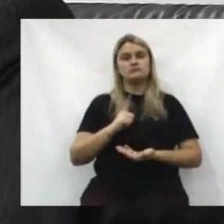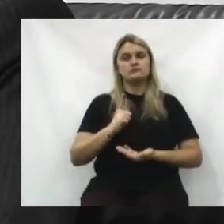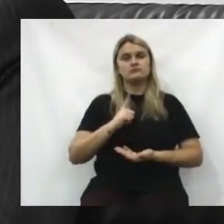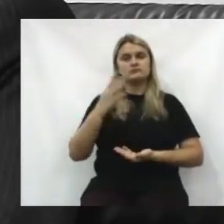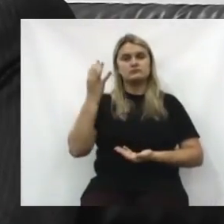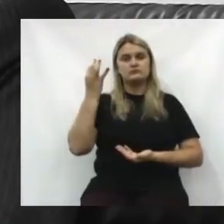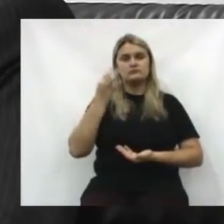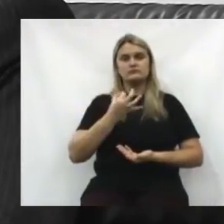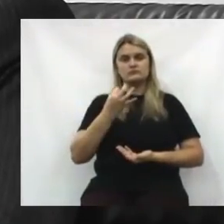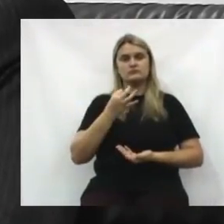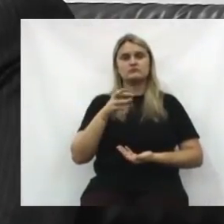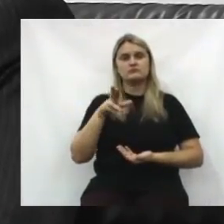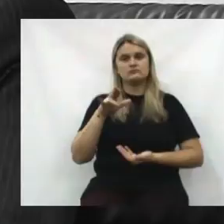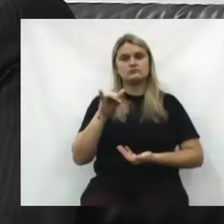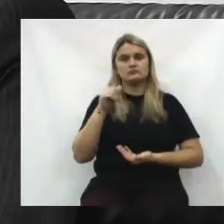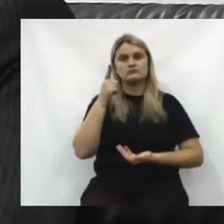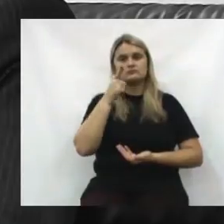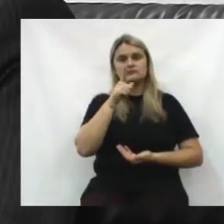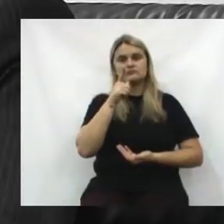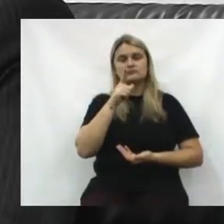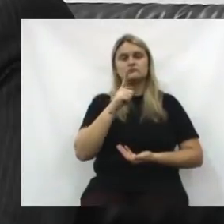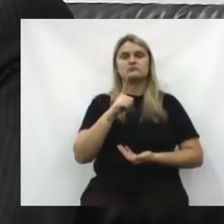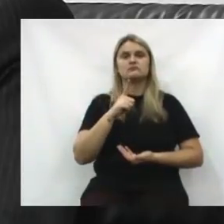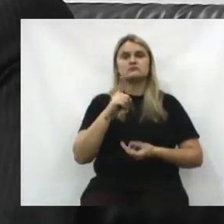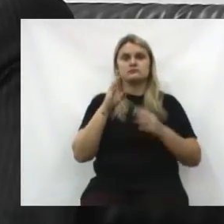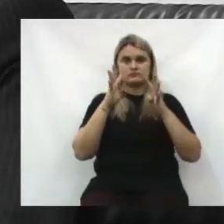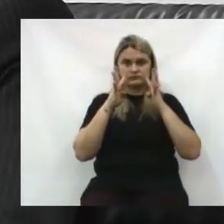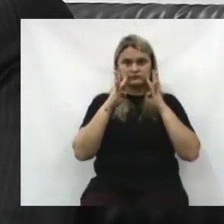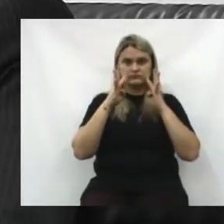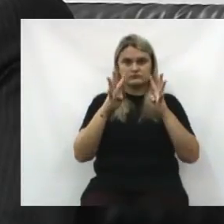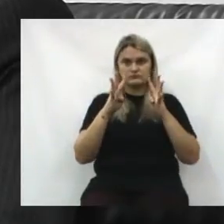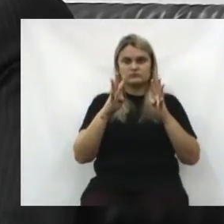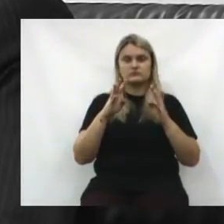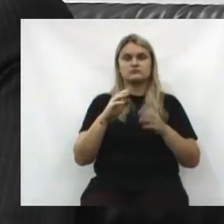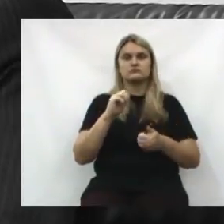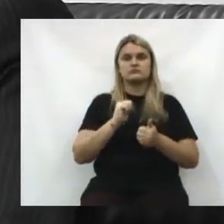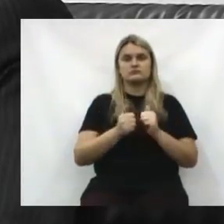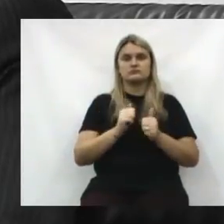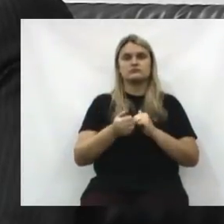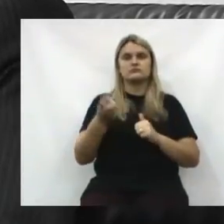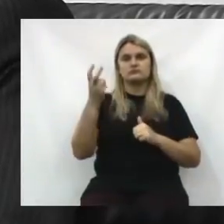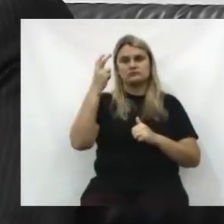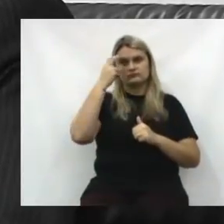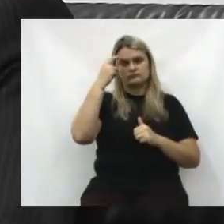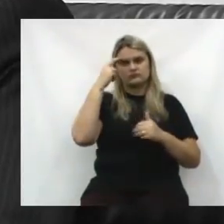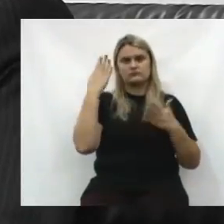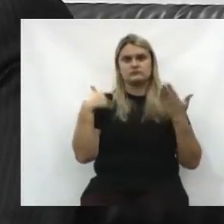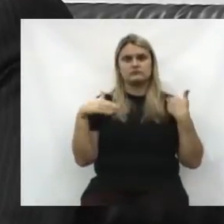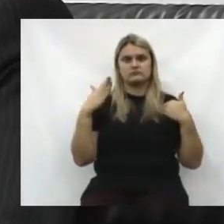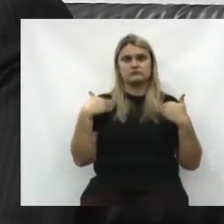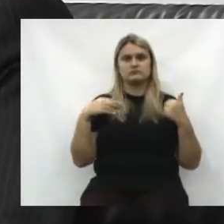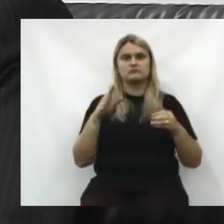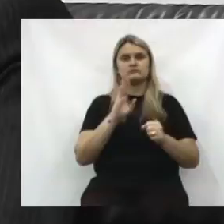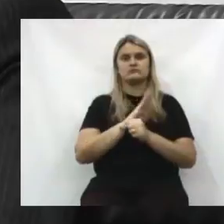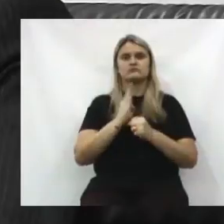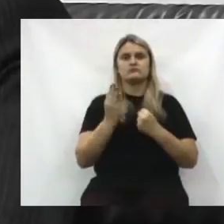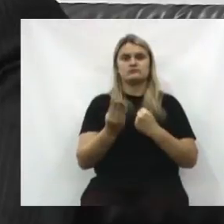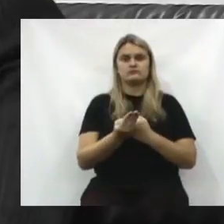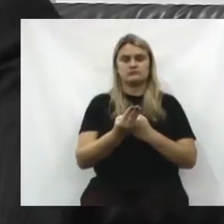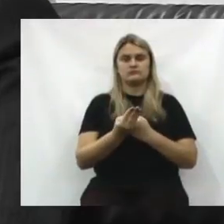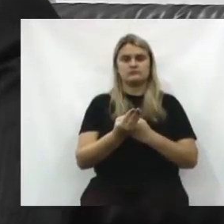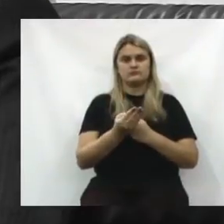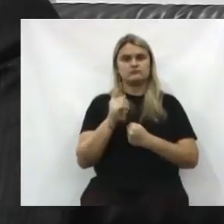ao prefeito e, com certeza, ele vai olhar com carinho para o esporte, cultura e